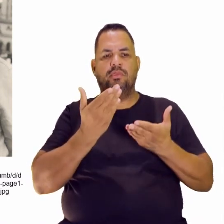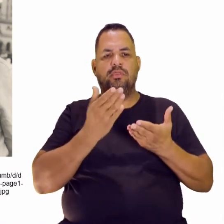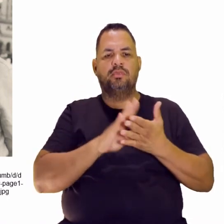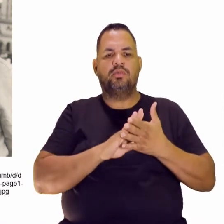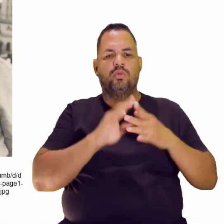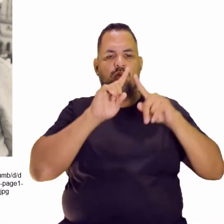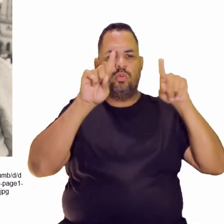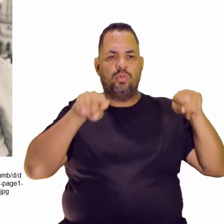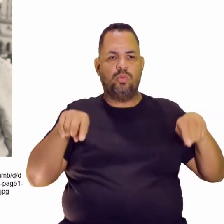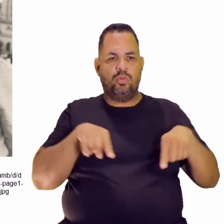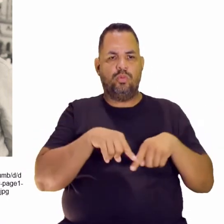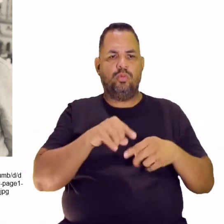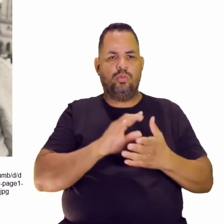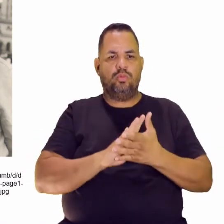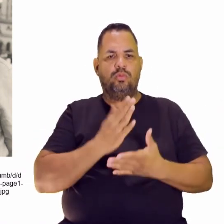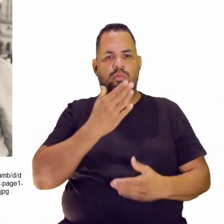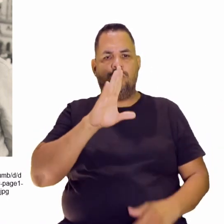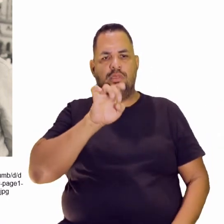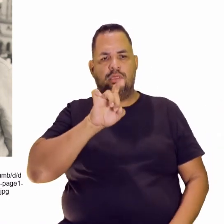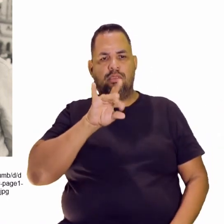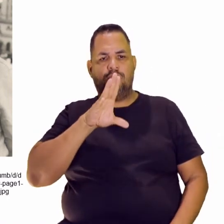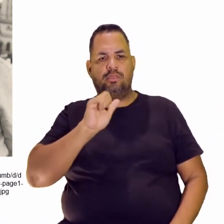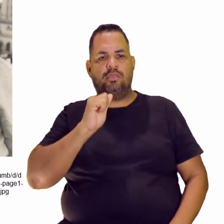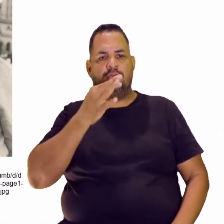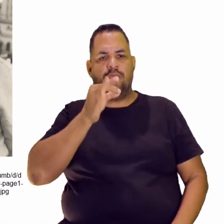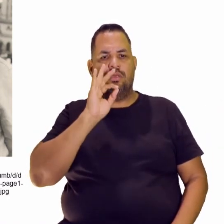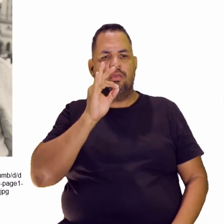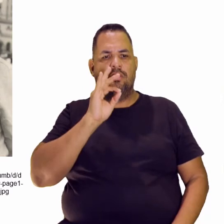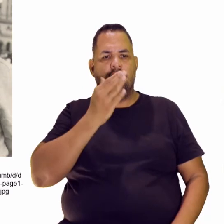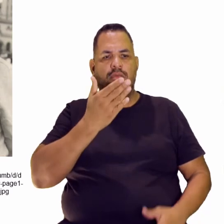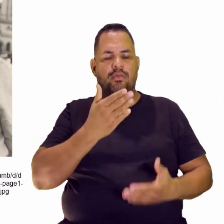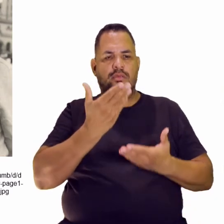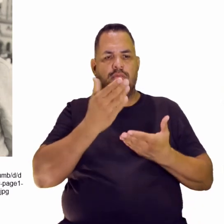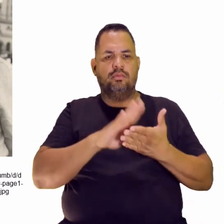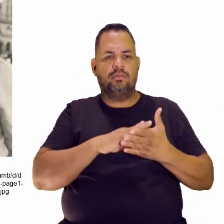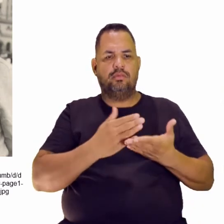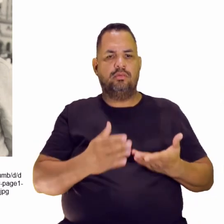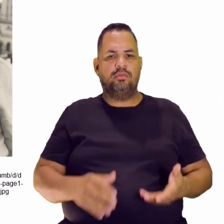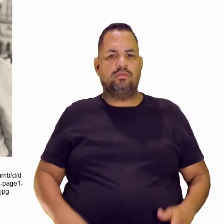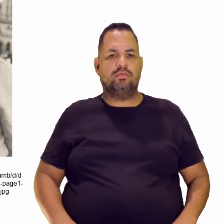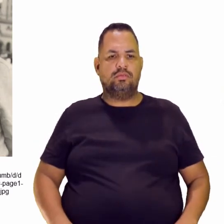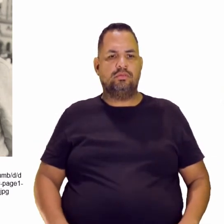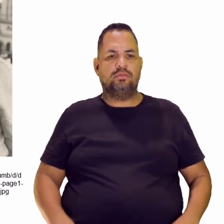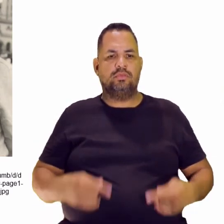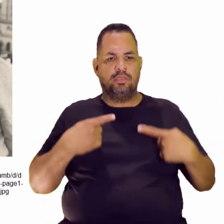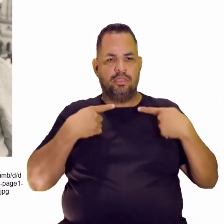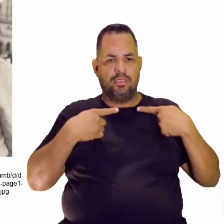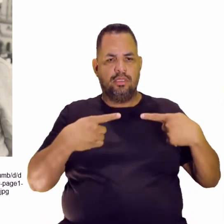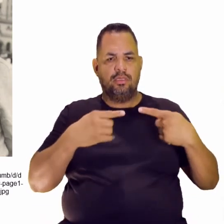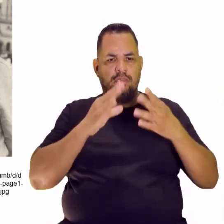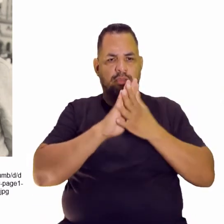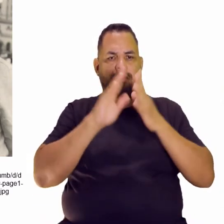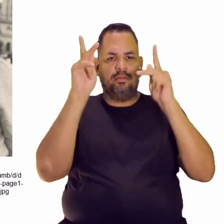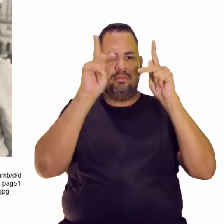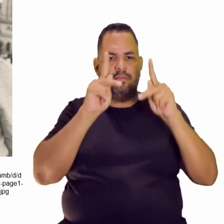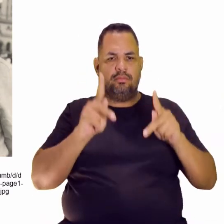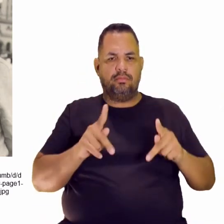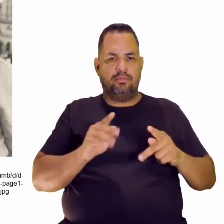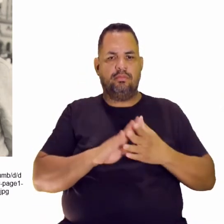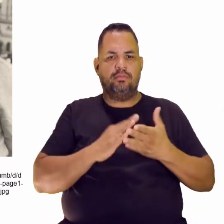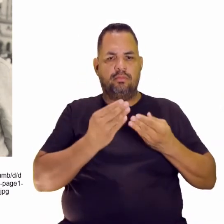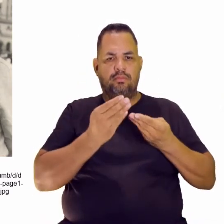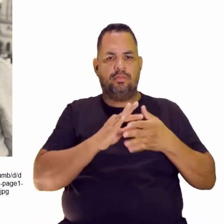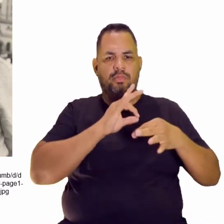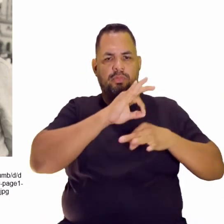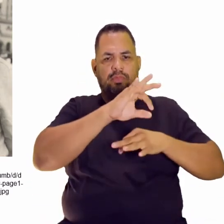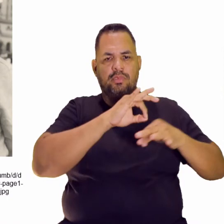Café, gigantescos murais, como os painéis Guerra e Paz, que foram presenteados à sede